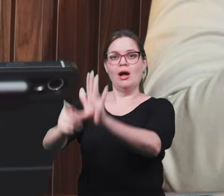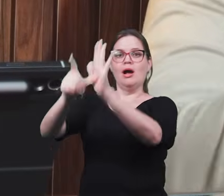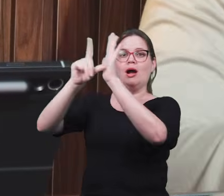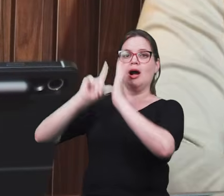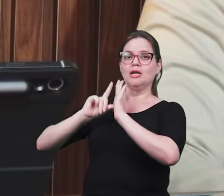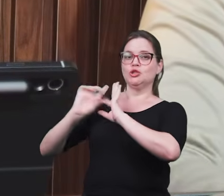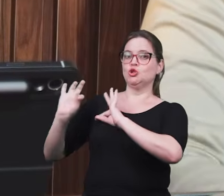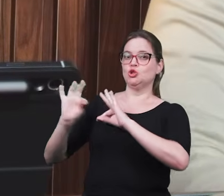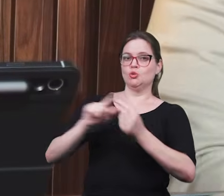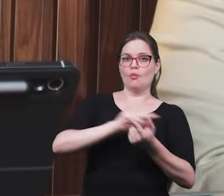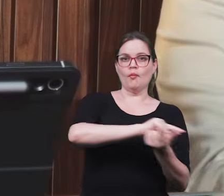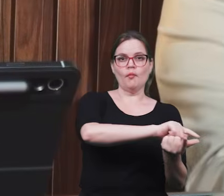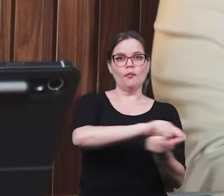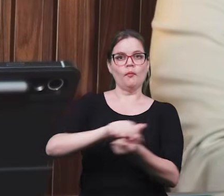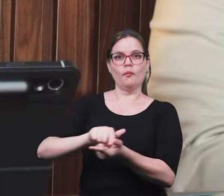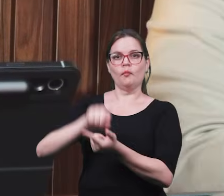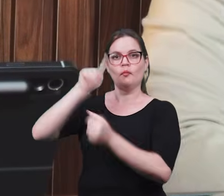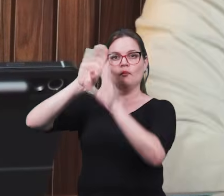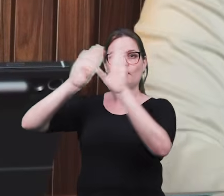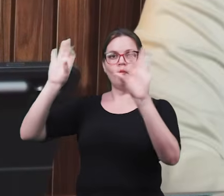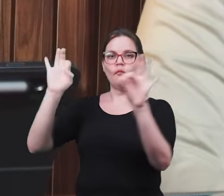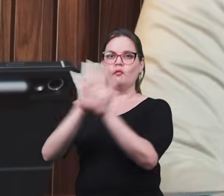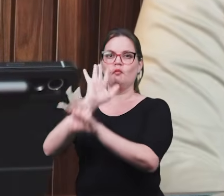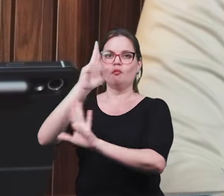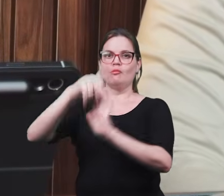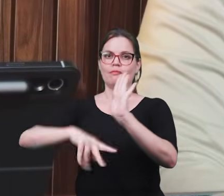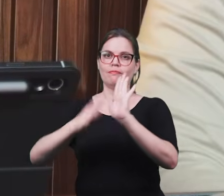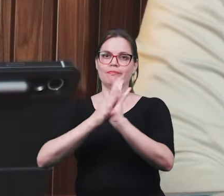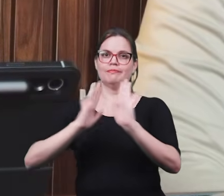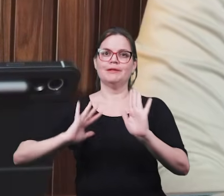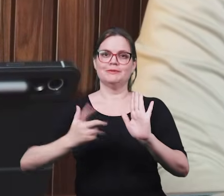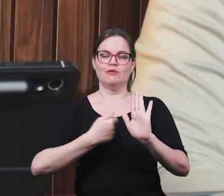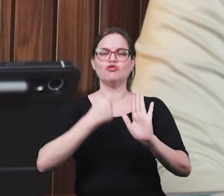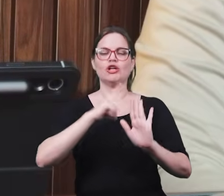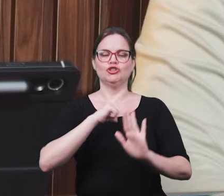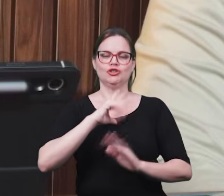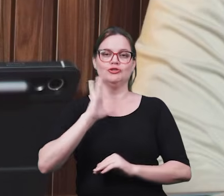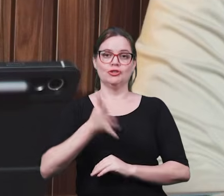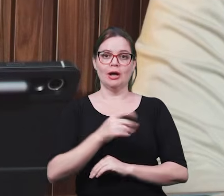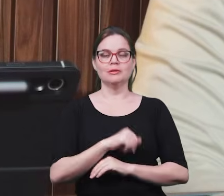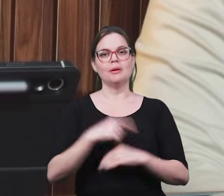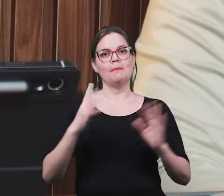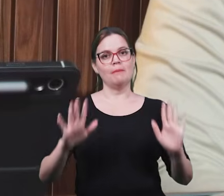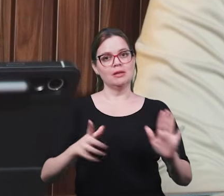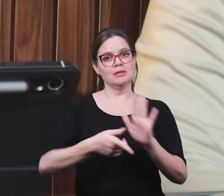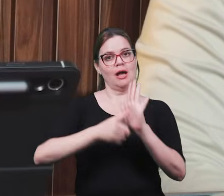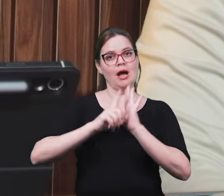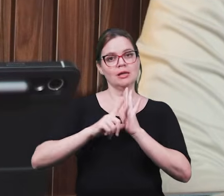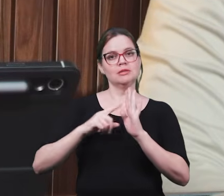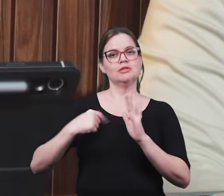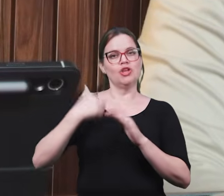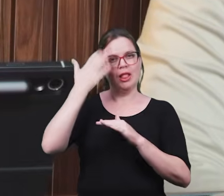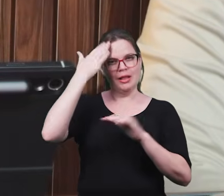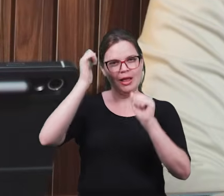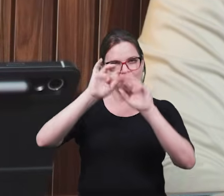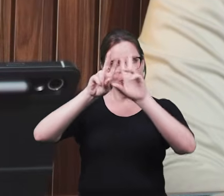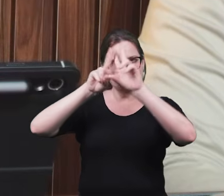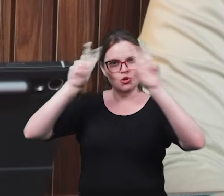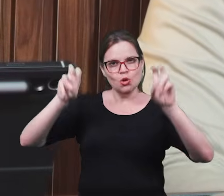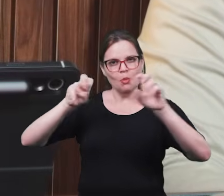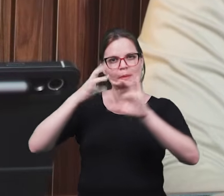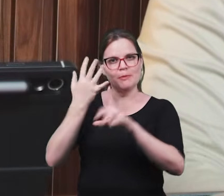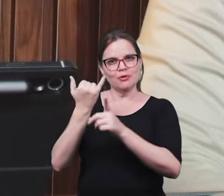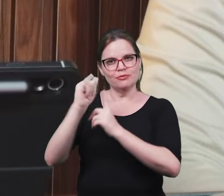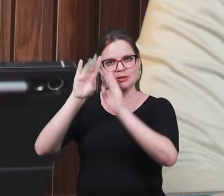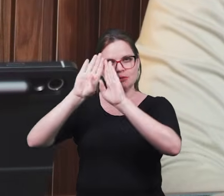tivesse consciência. Mas para entender sobre a salvação profética, é importante conhecermos alguns pontos que a palavra